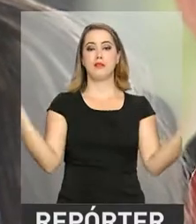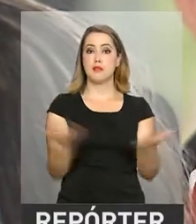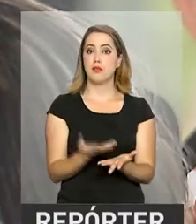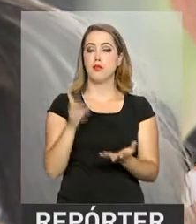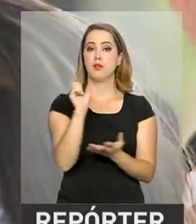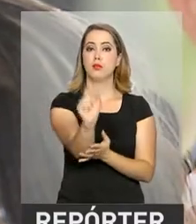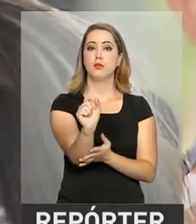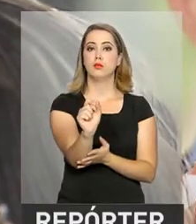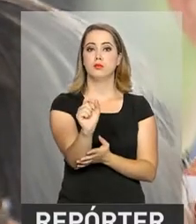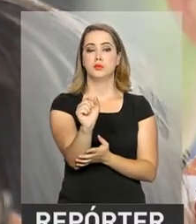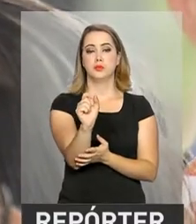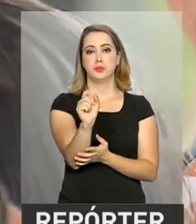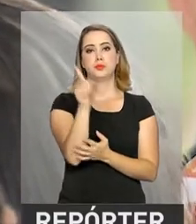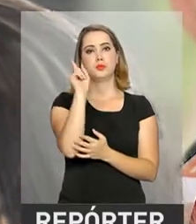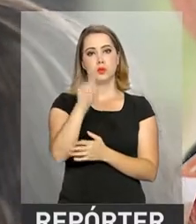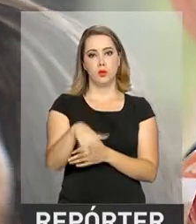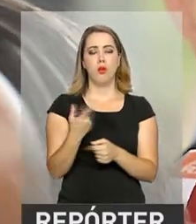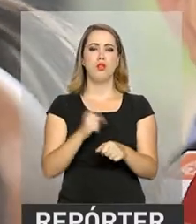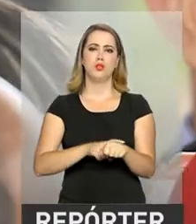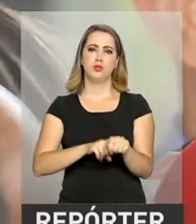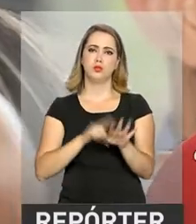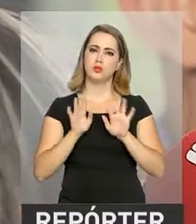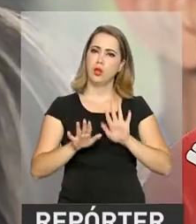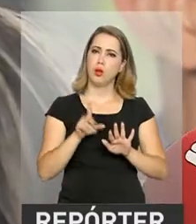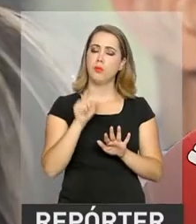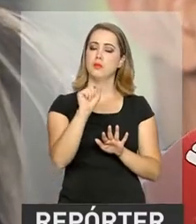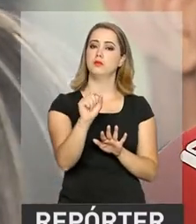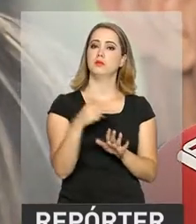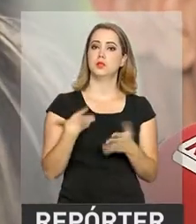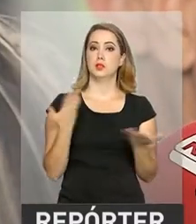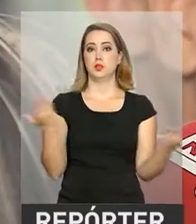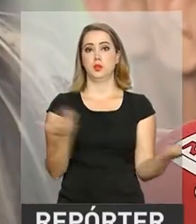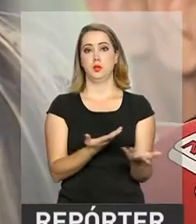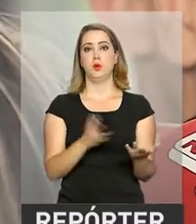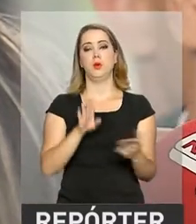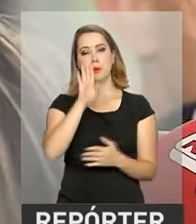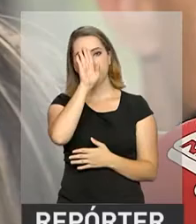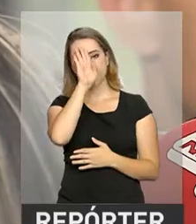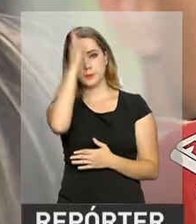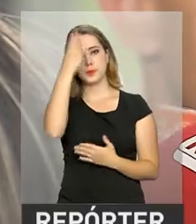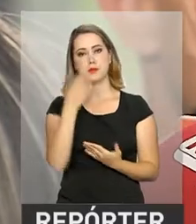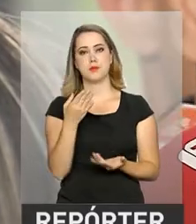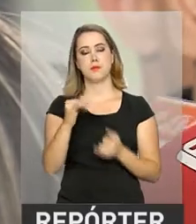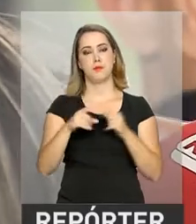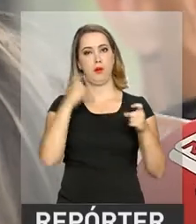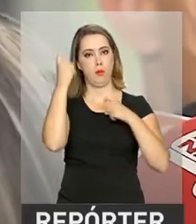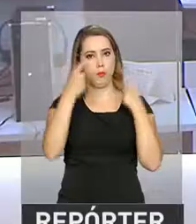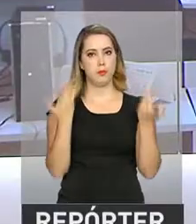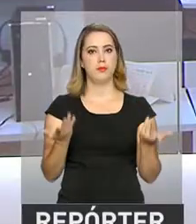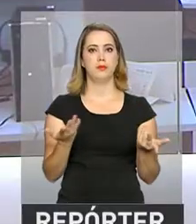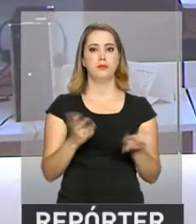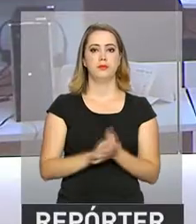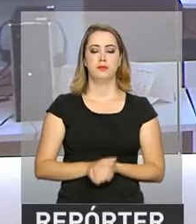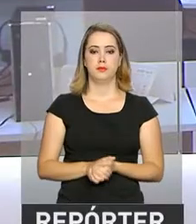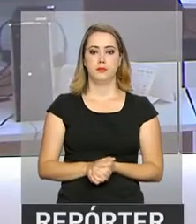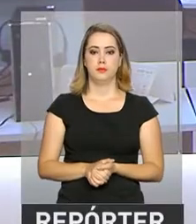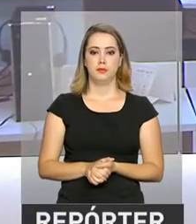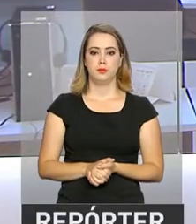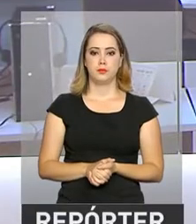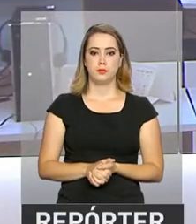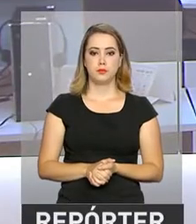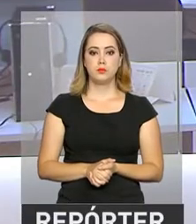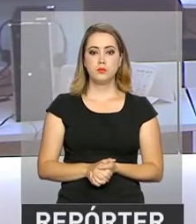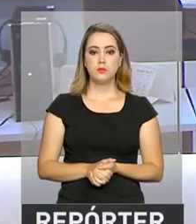é de uns tempos pra cá exatamente que isso passou a ser uma prioridade essa é a diferença o